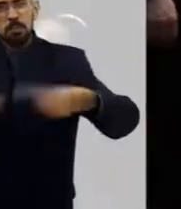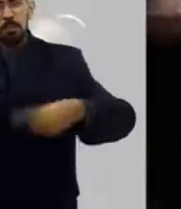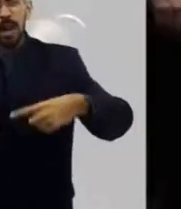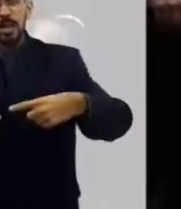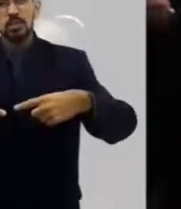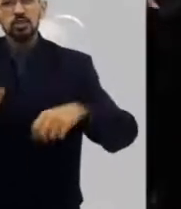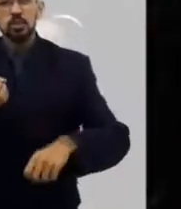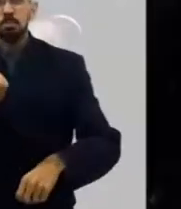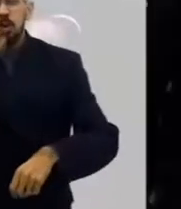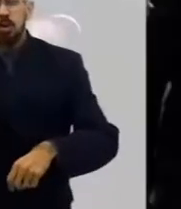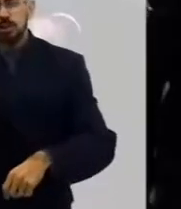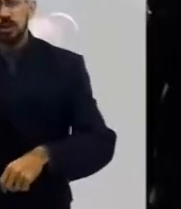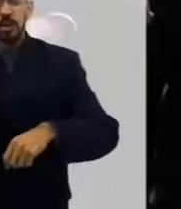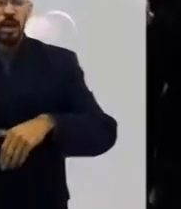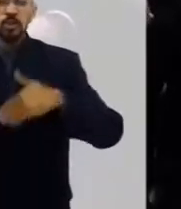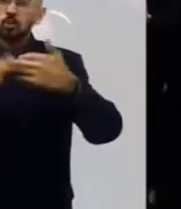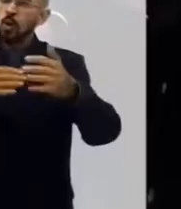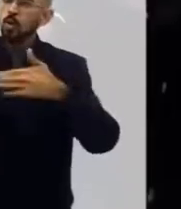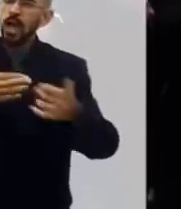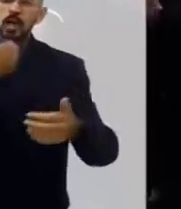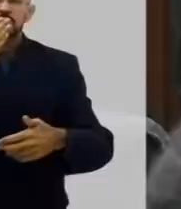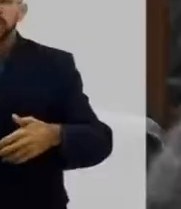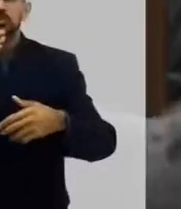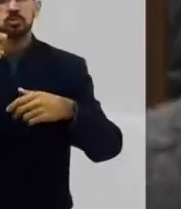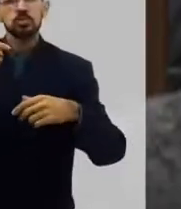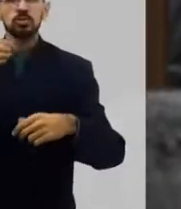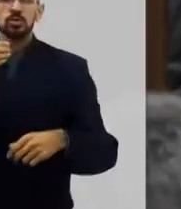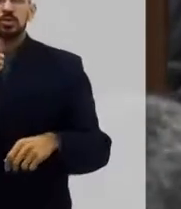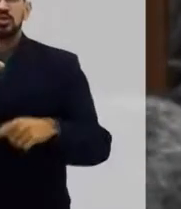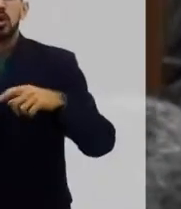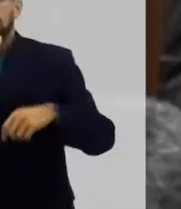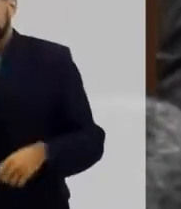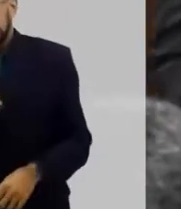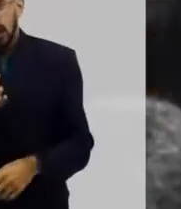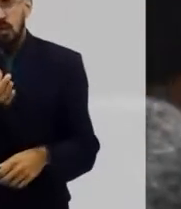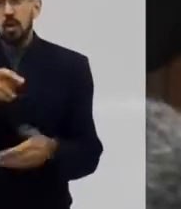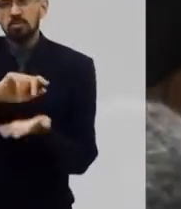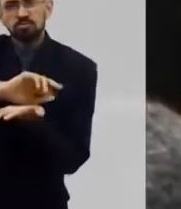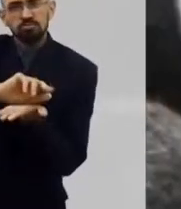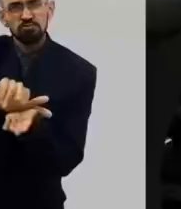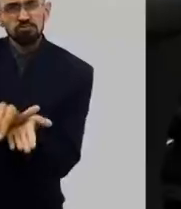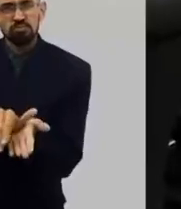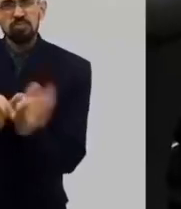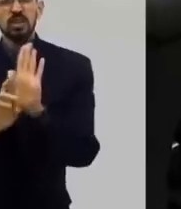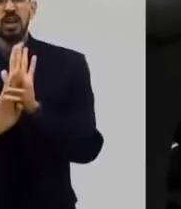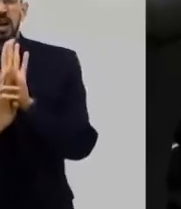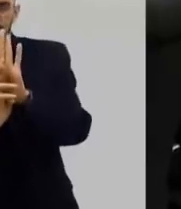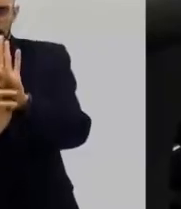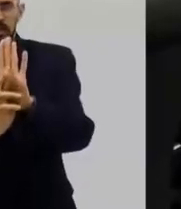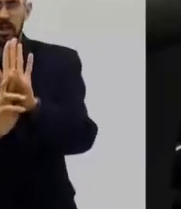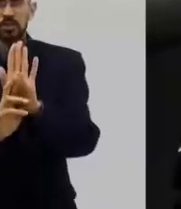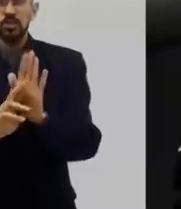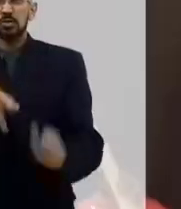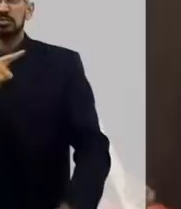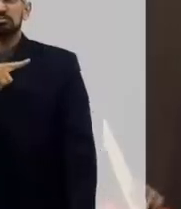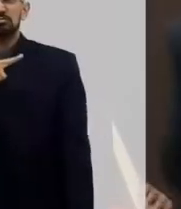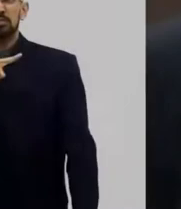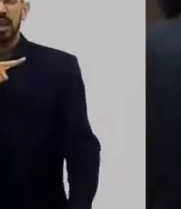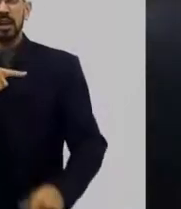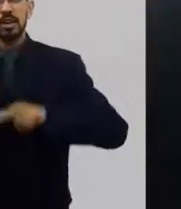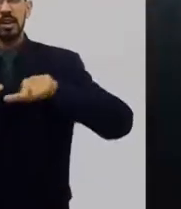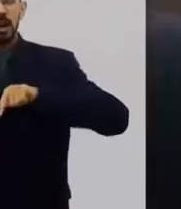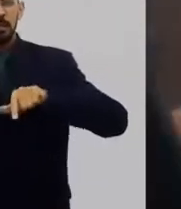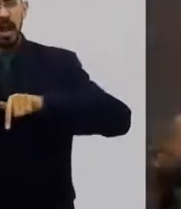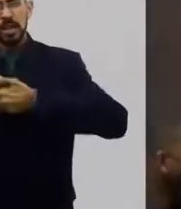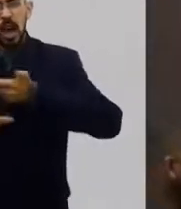ideias, independentemente de ideologia. Uma assembleia democrática, diversa e representativa, que